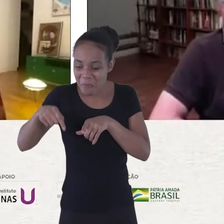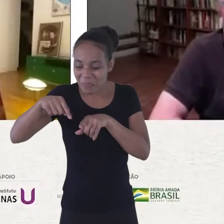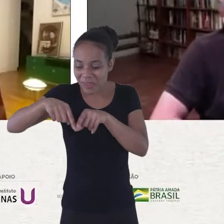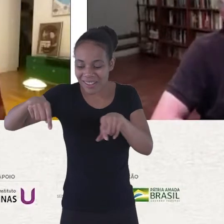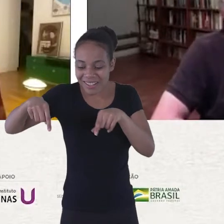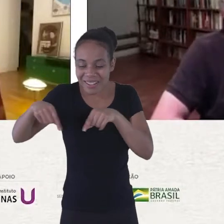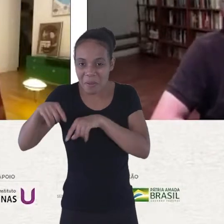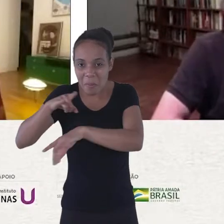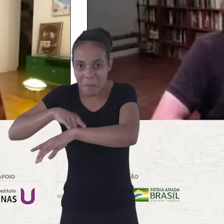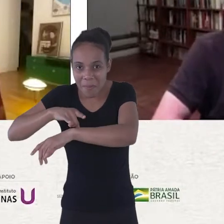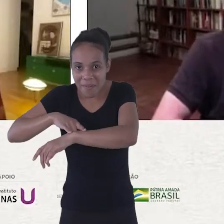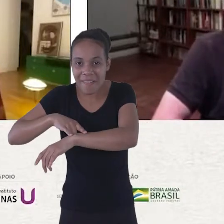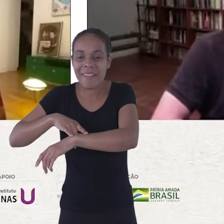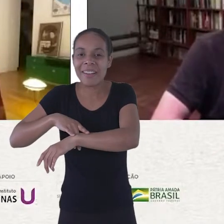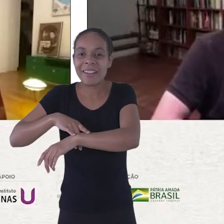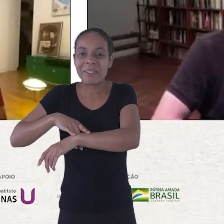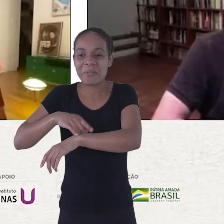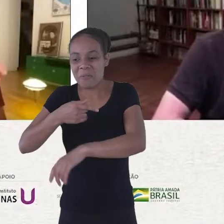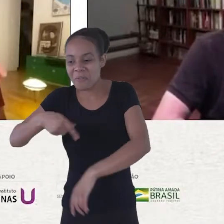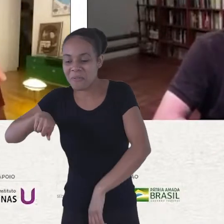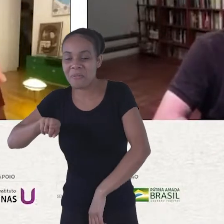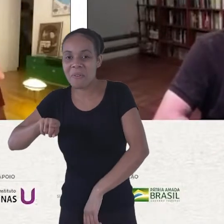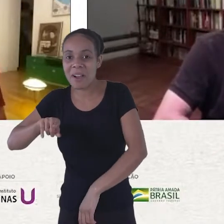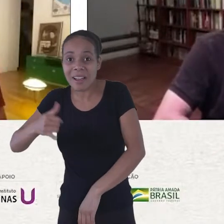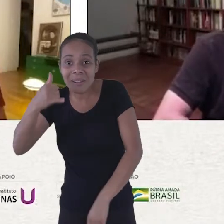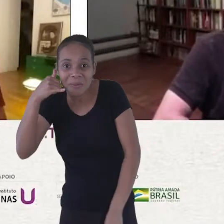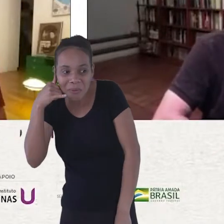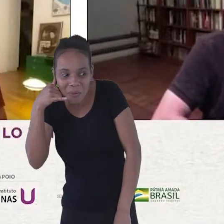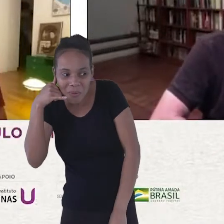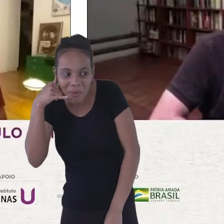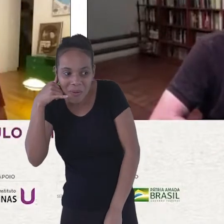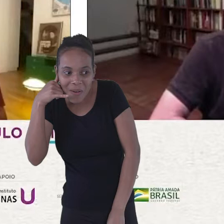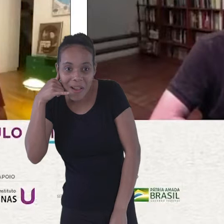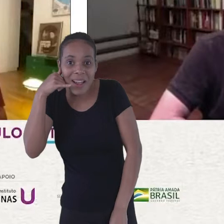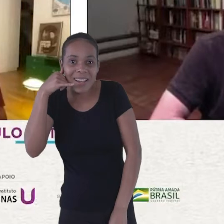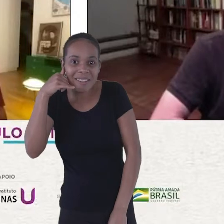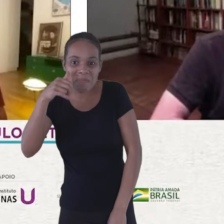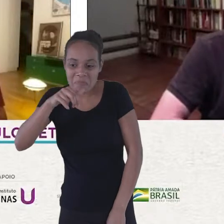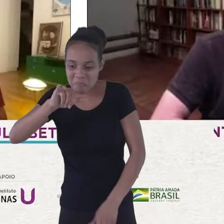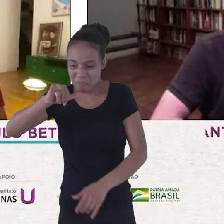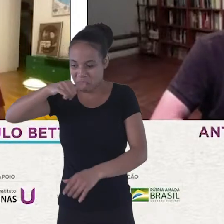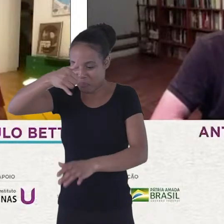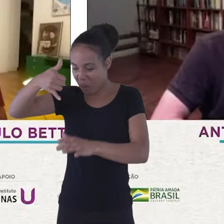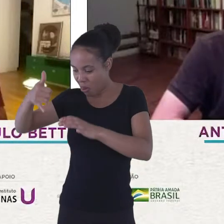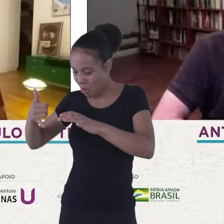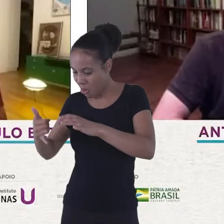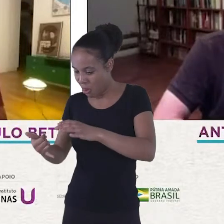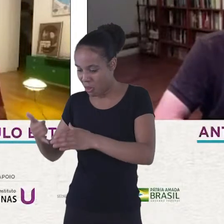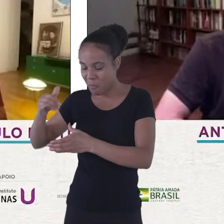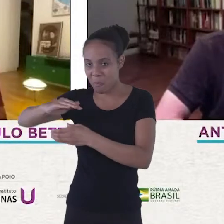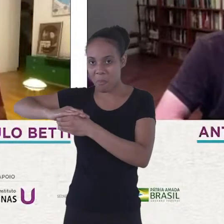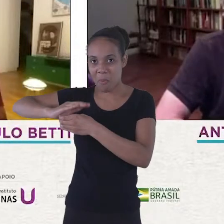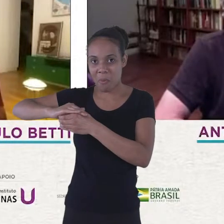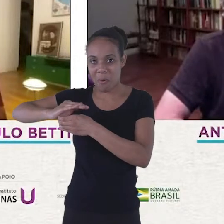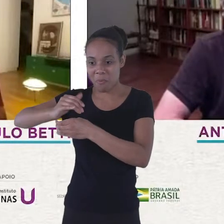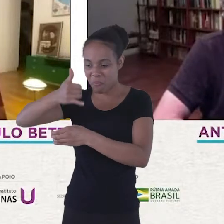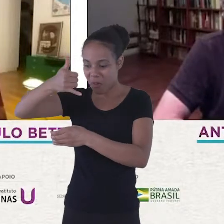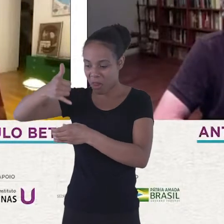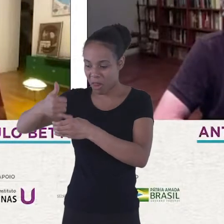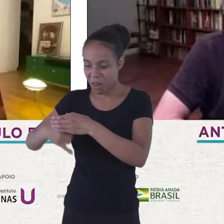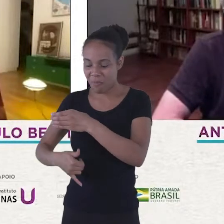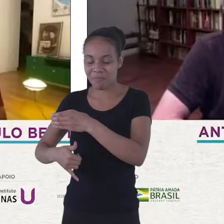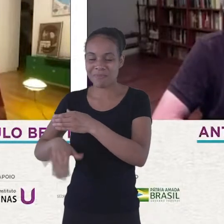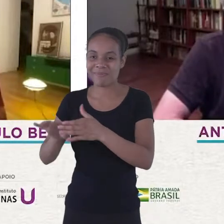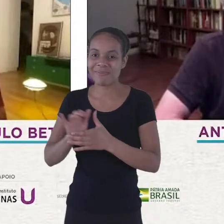Ele estava tenso, ele estava tenso. Ele estava vivendo episódios difíceis. Eu botei e falei, peraí, Cláudio. E até